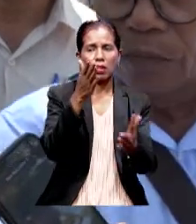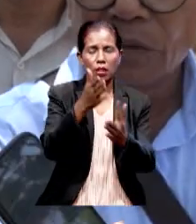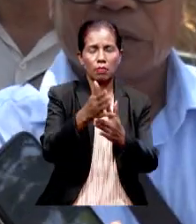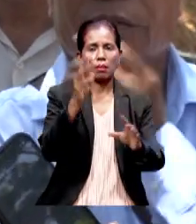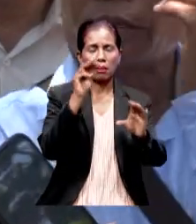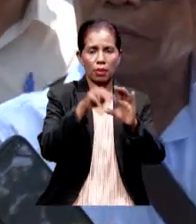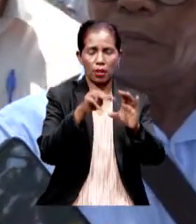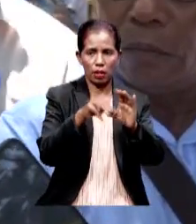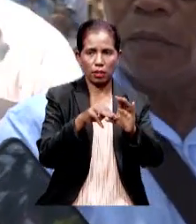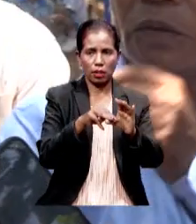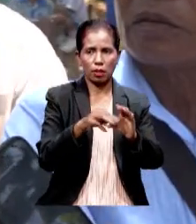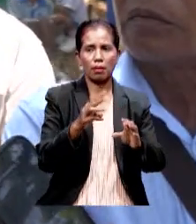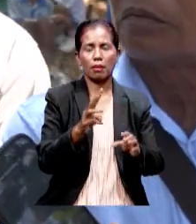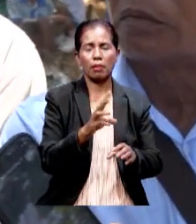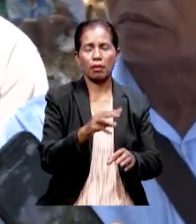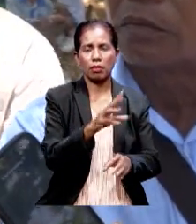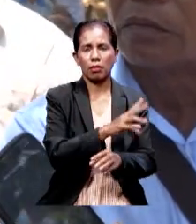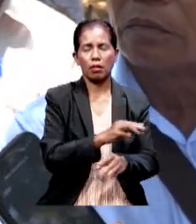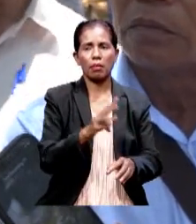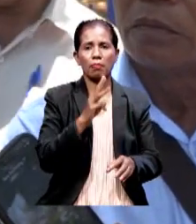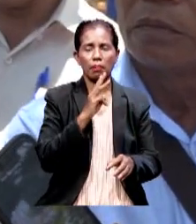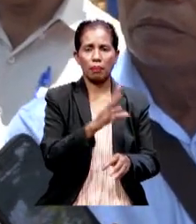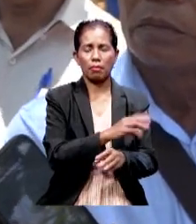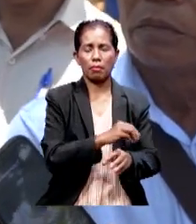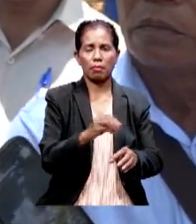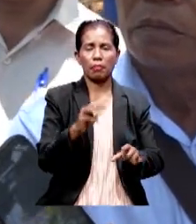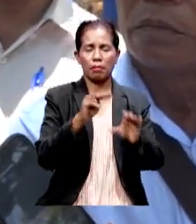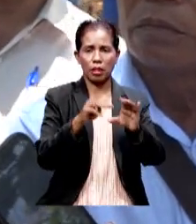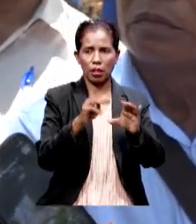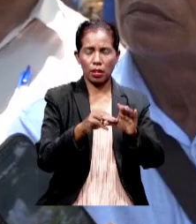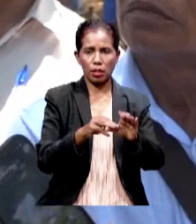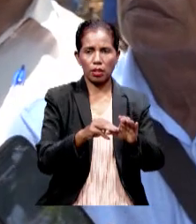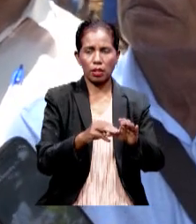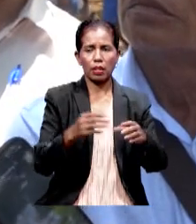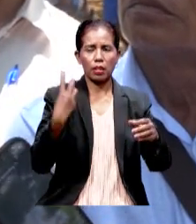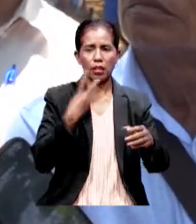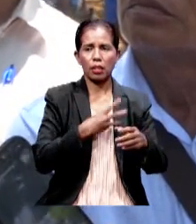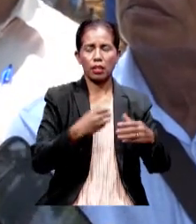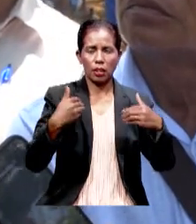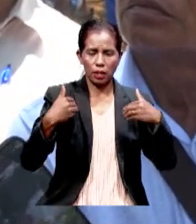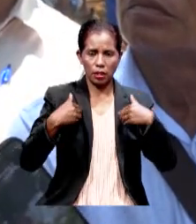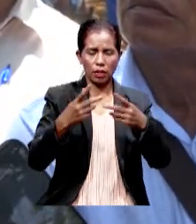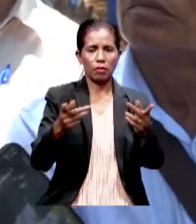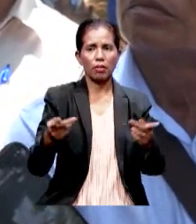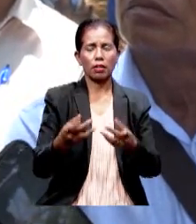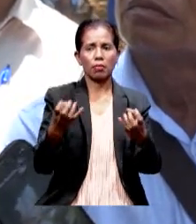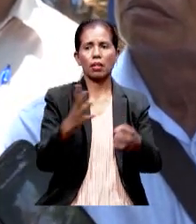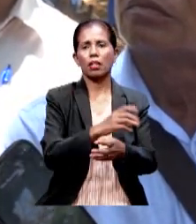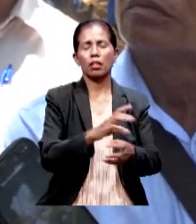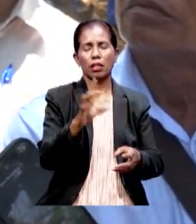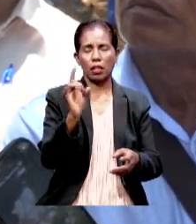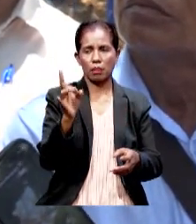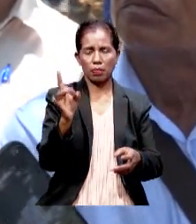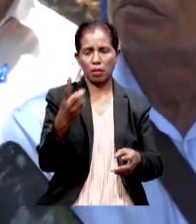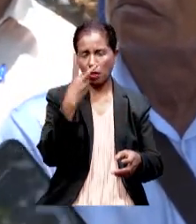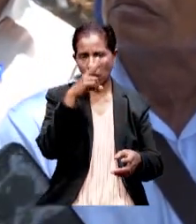lá. Mercado ele mudou lá, né, identificado, tia, né. Cata que ia balcão barak, quase 80 e tal,